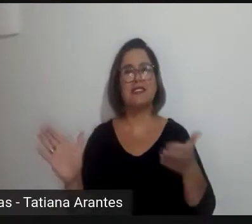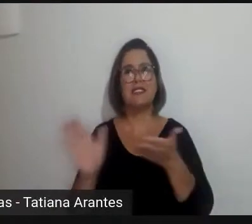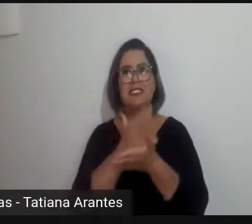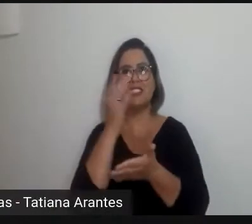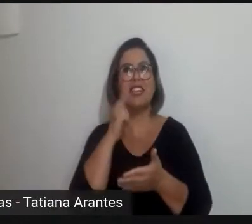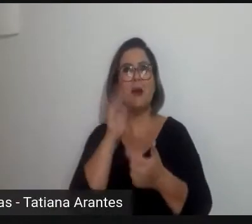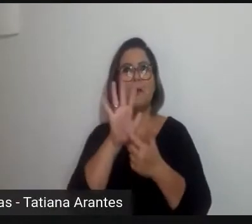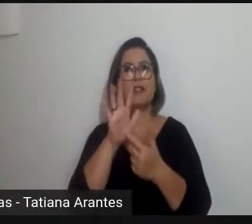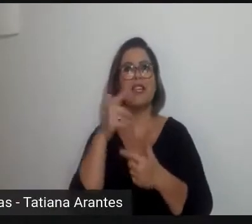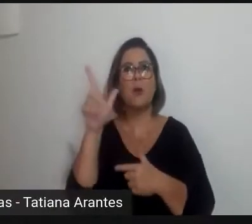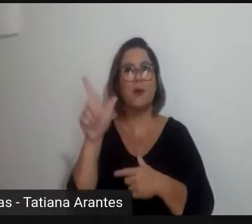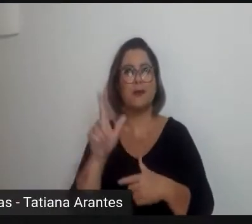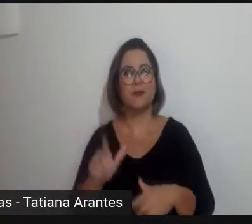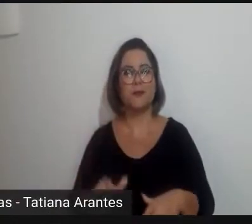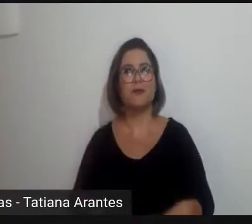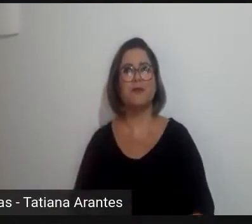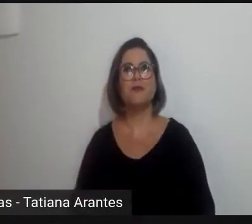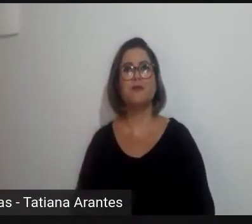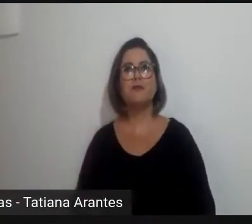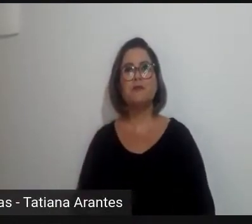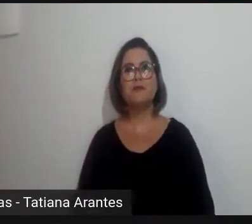modelo.